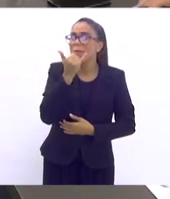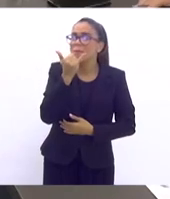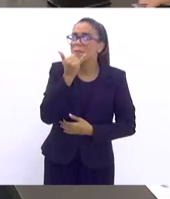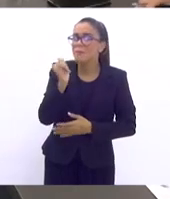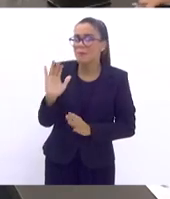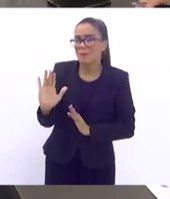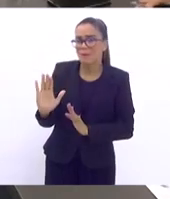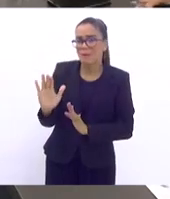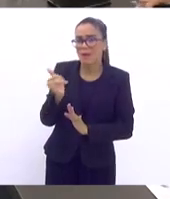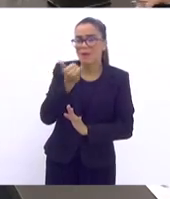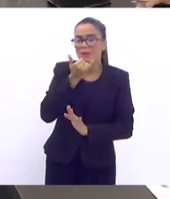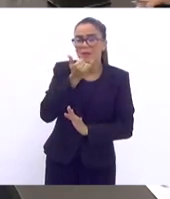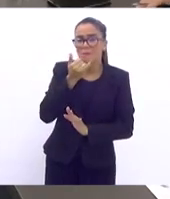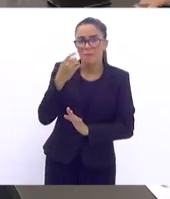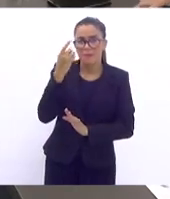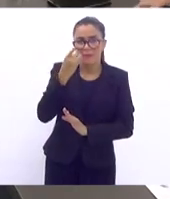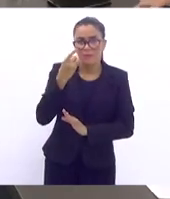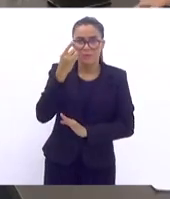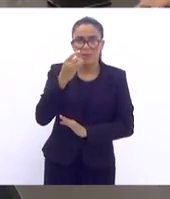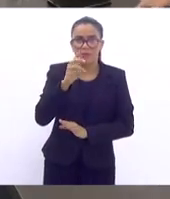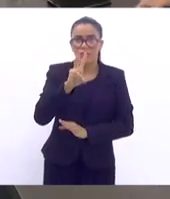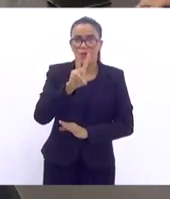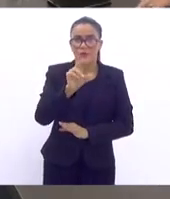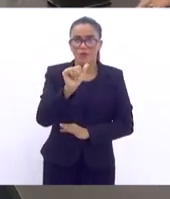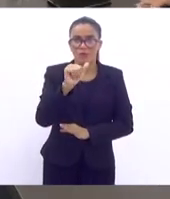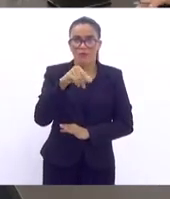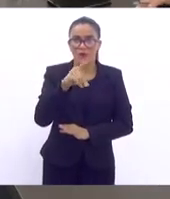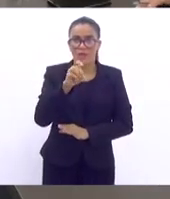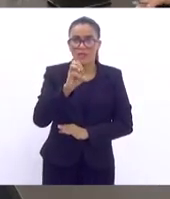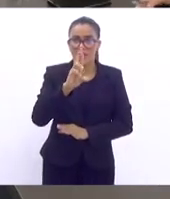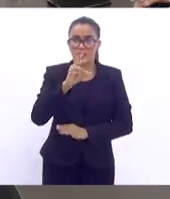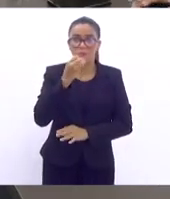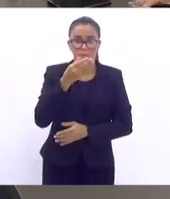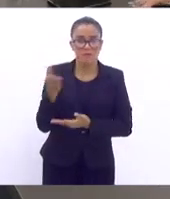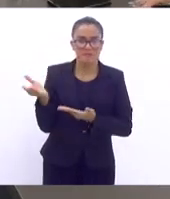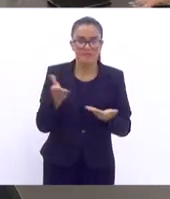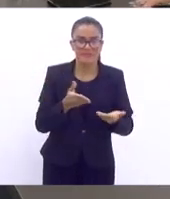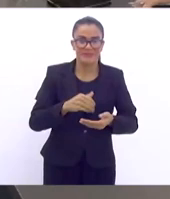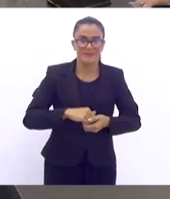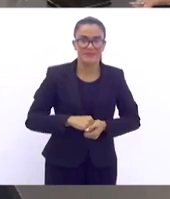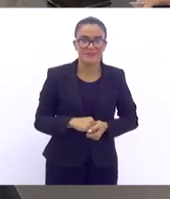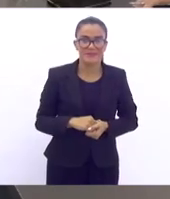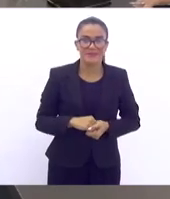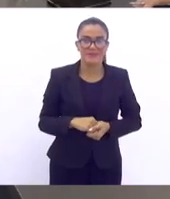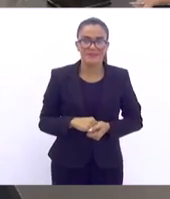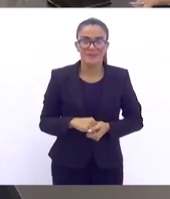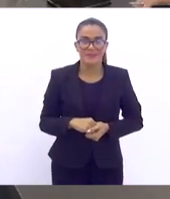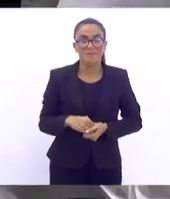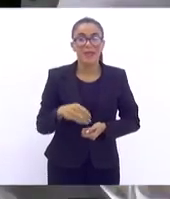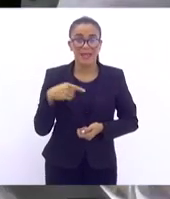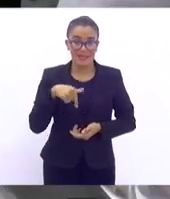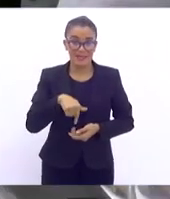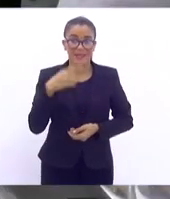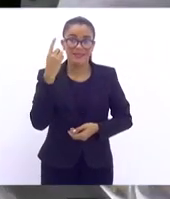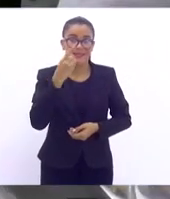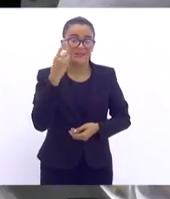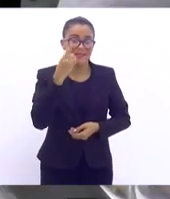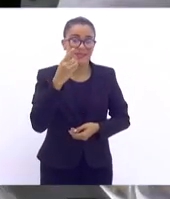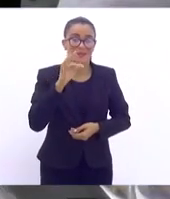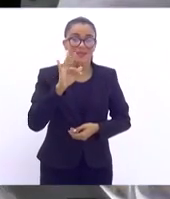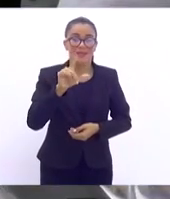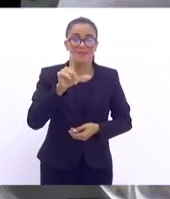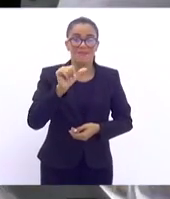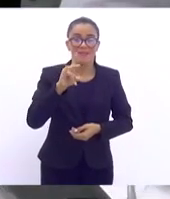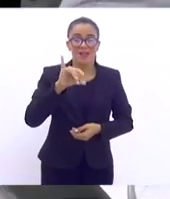presença de luxo Deputado Anderson Moraes seja muito bem vindo aqui o deputado Flávio eu entendo até a